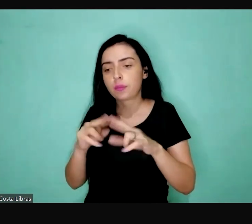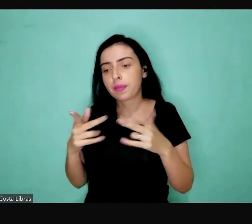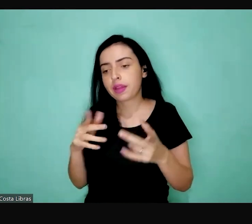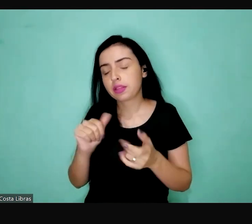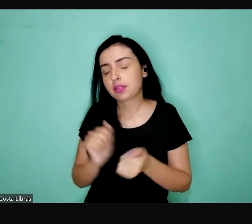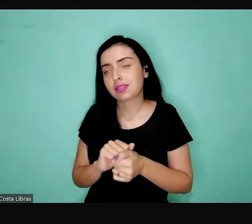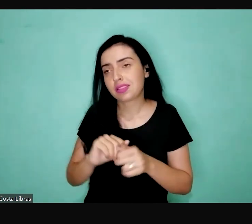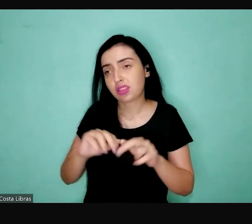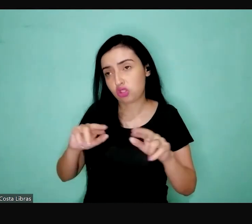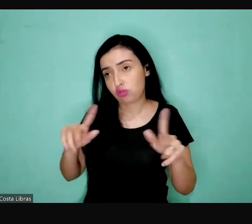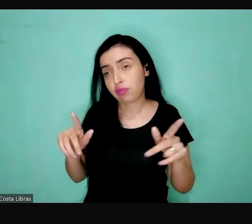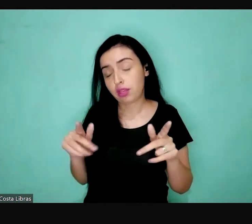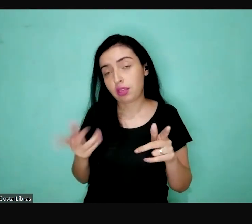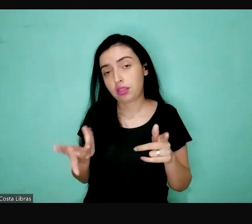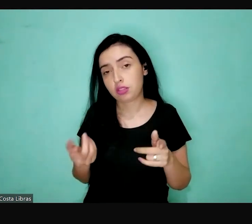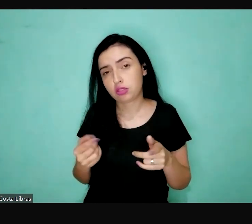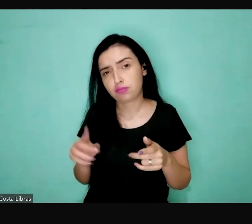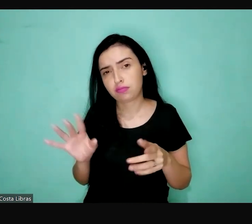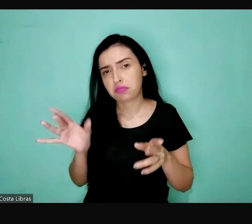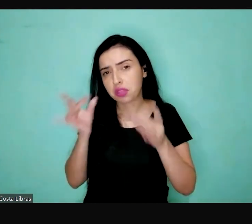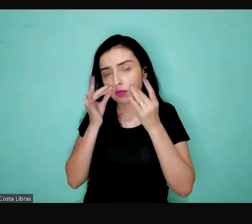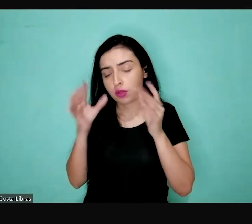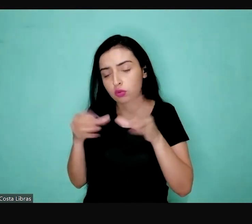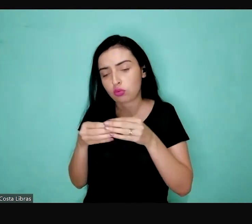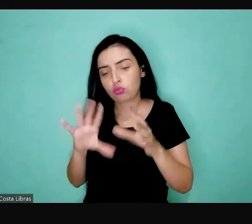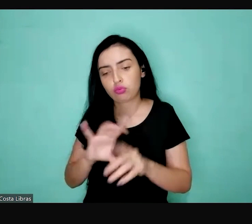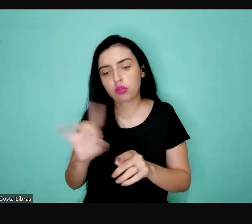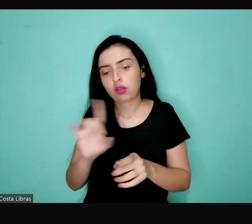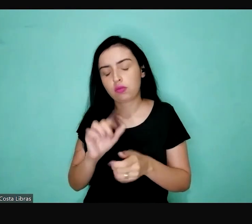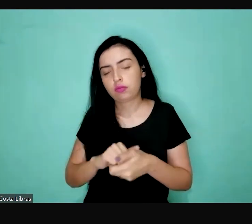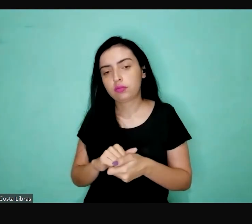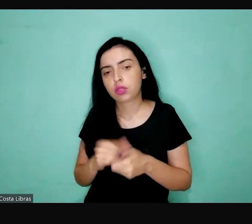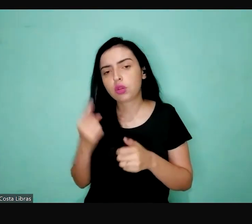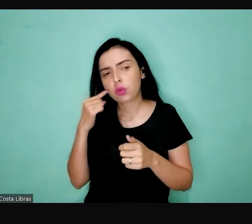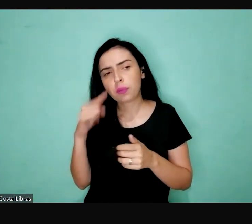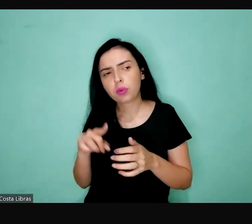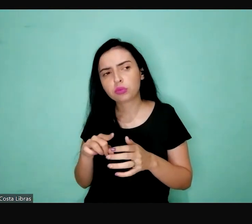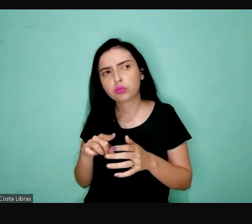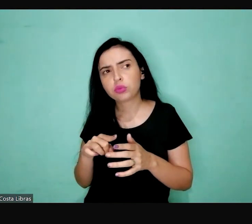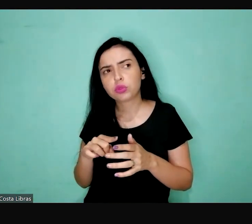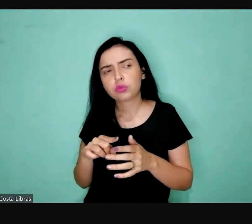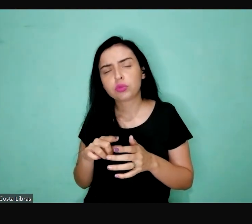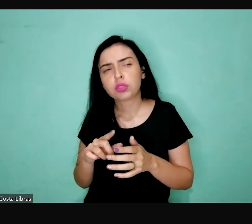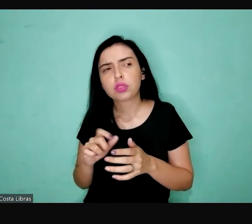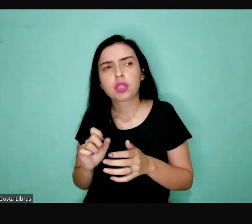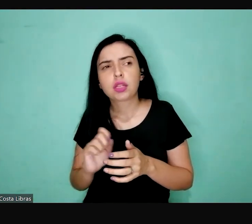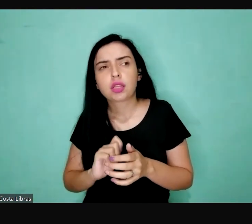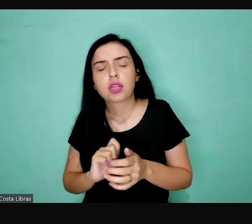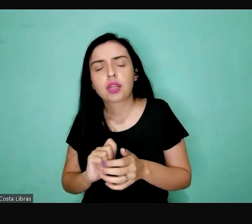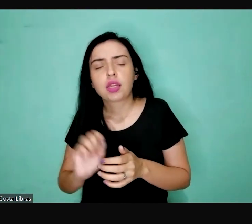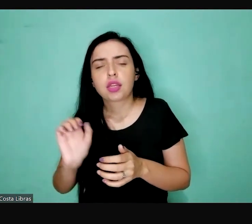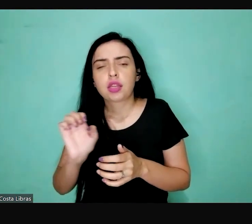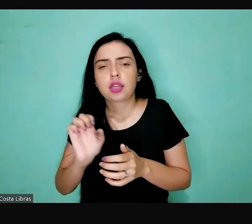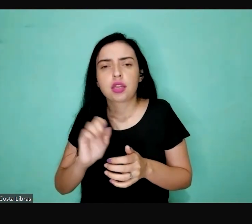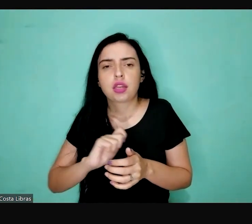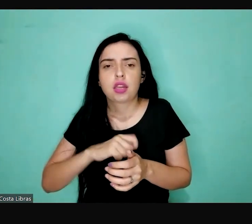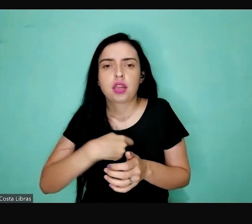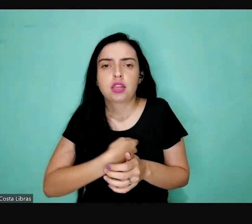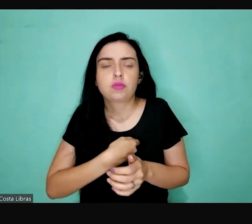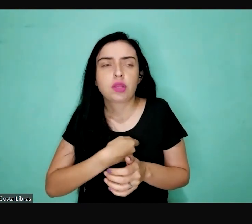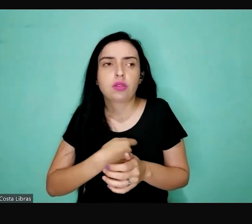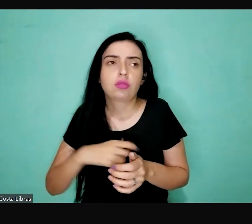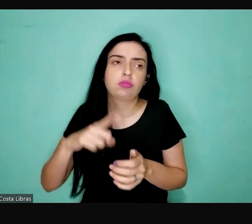não é membro observado. Do ponto de vista espanhol, temos um artigo que